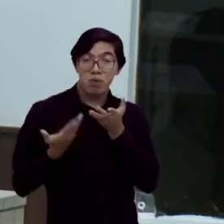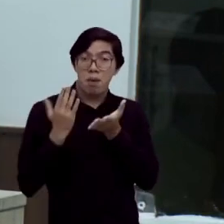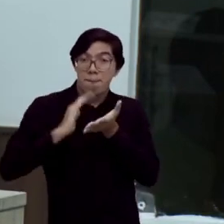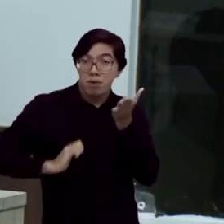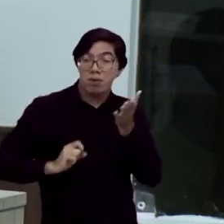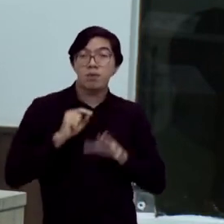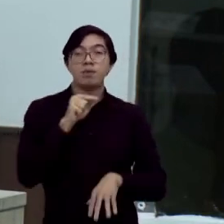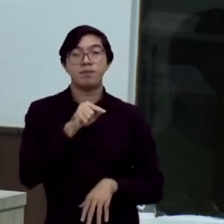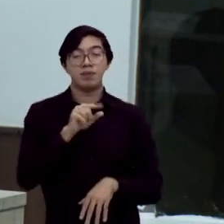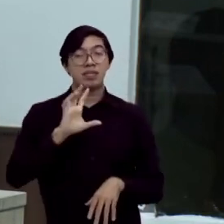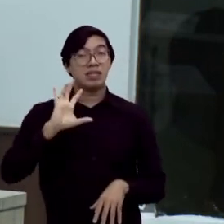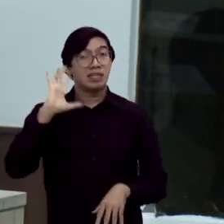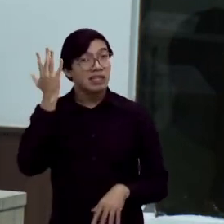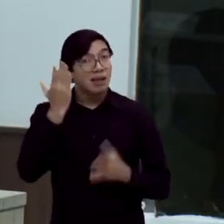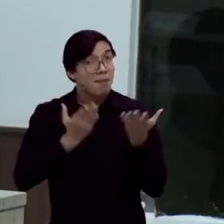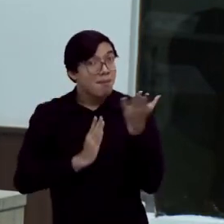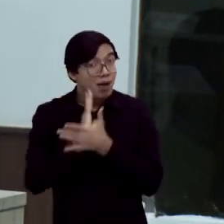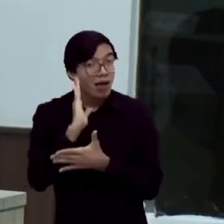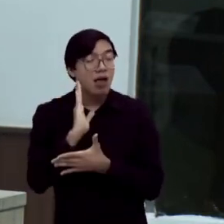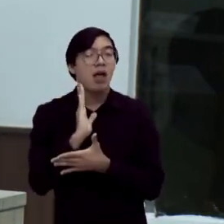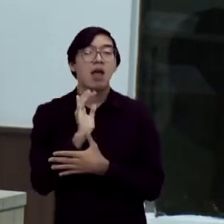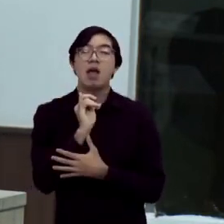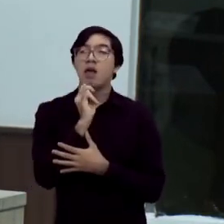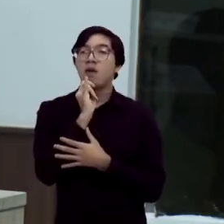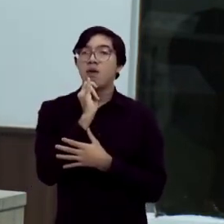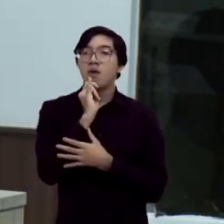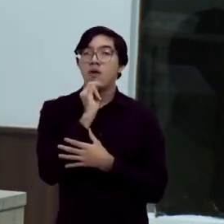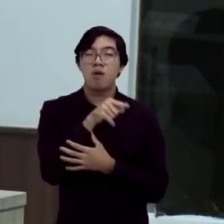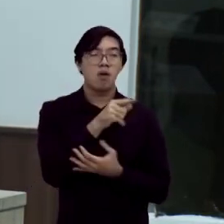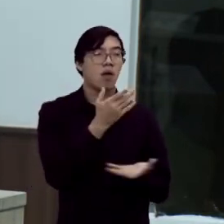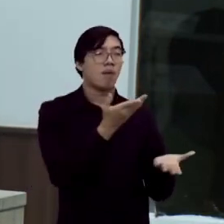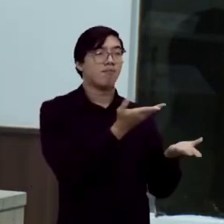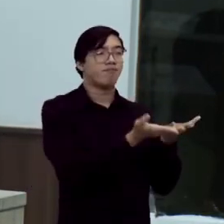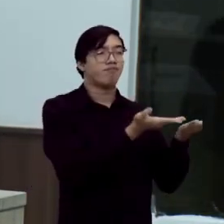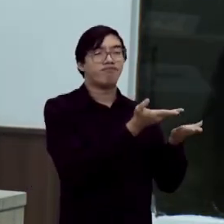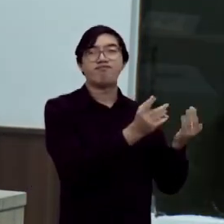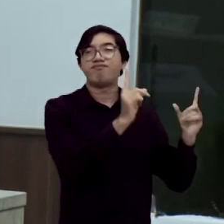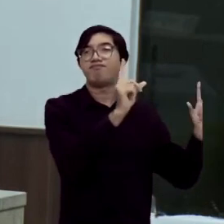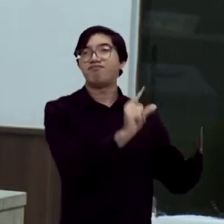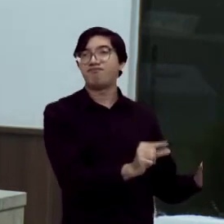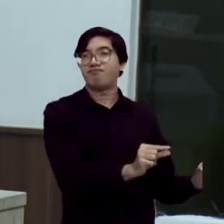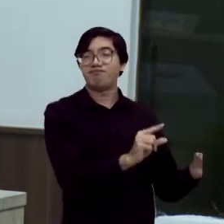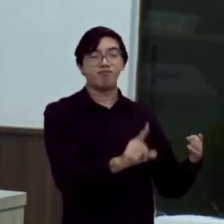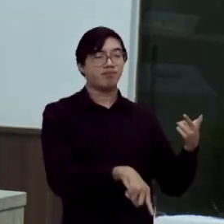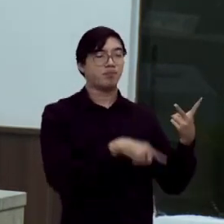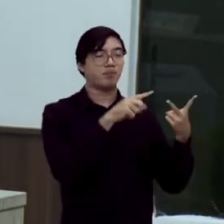caso socorra, além de ele não aumentar o seu atendimento, ainda vai